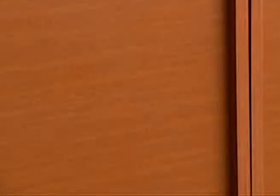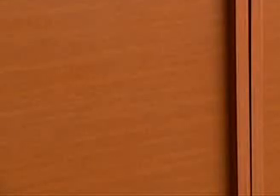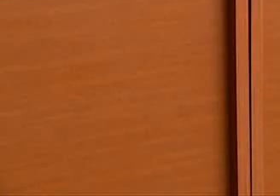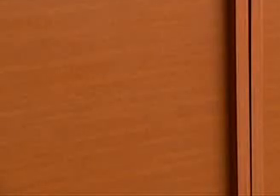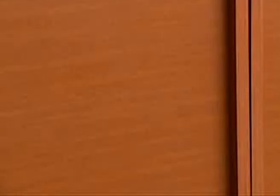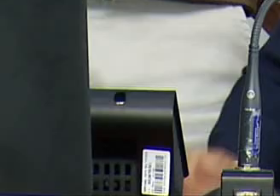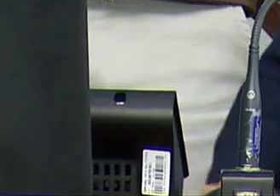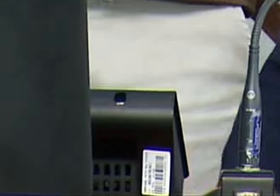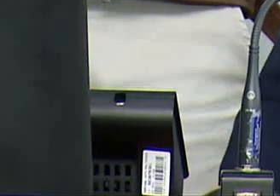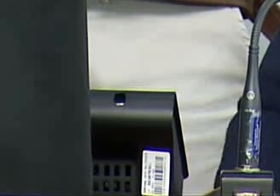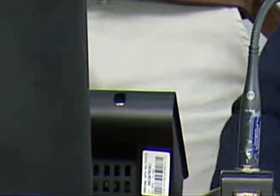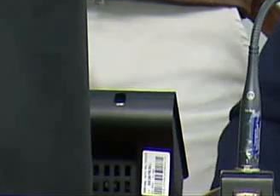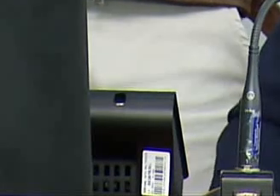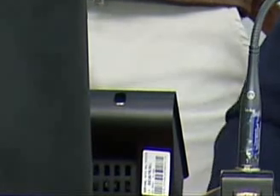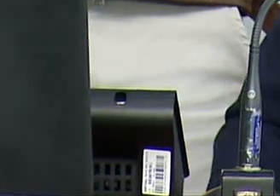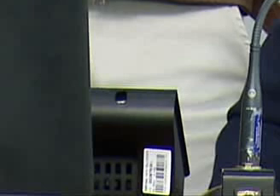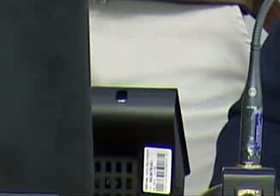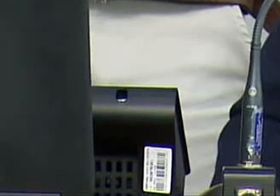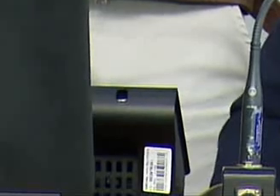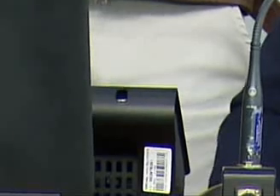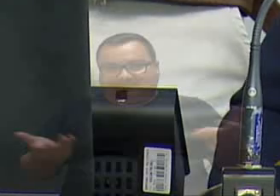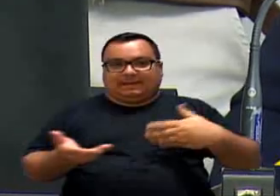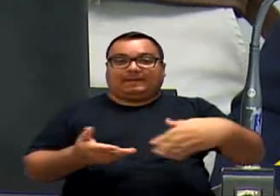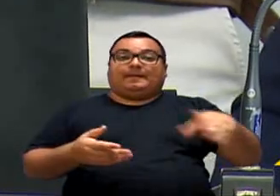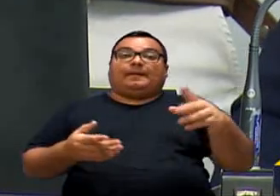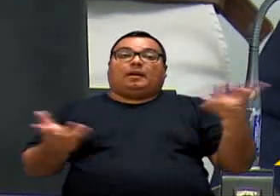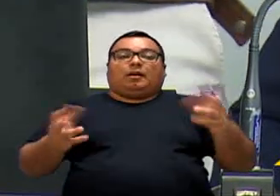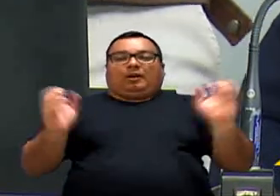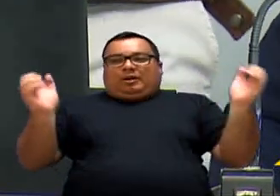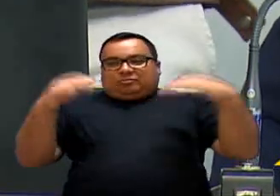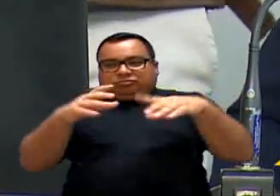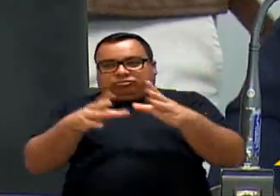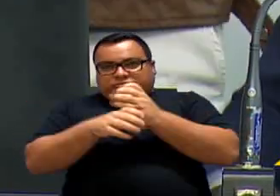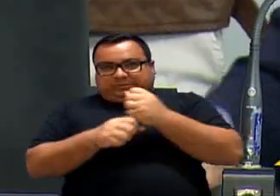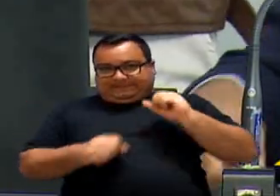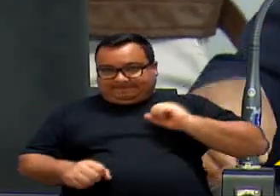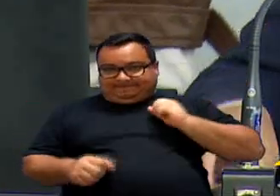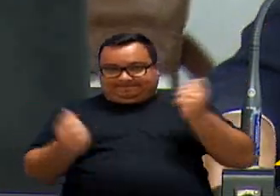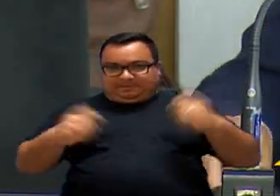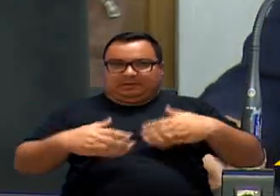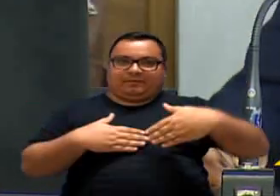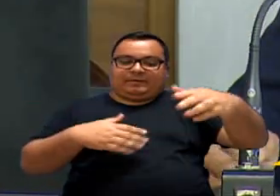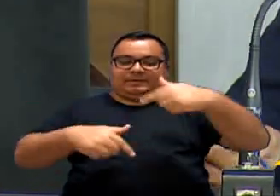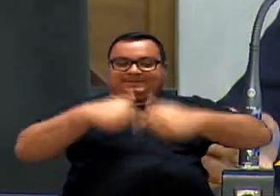Bom dia a todos. Tendo o número regimental, declaro aberto nossos trabalhos.